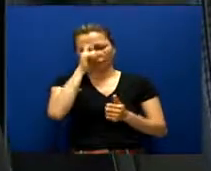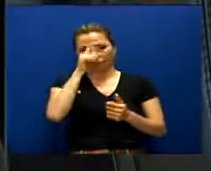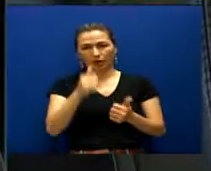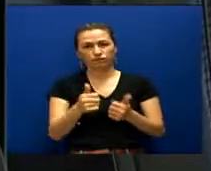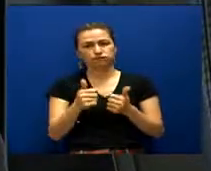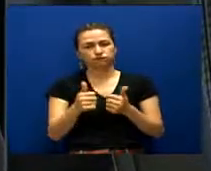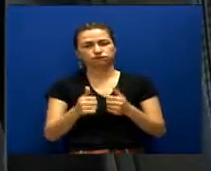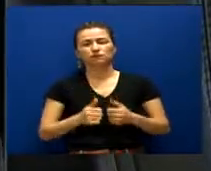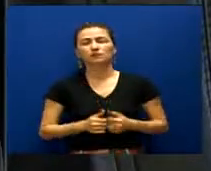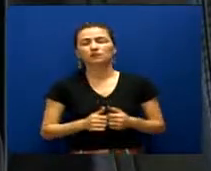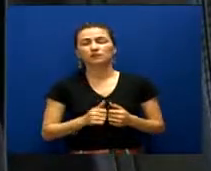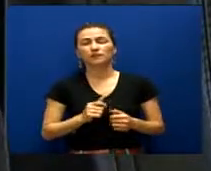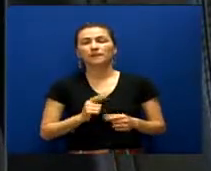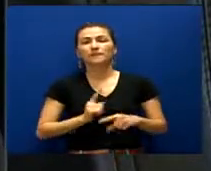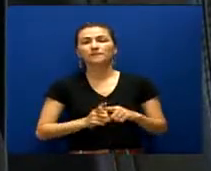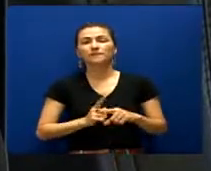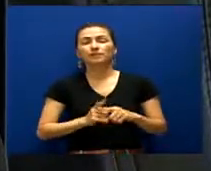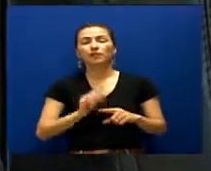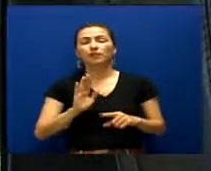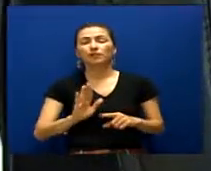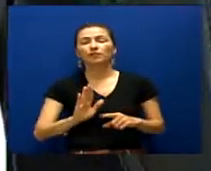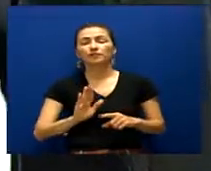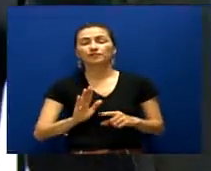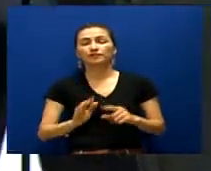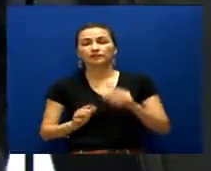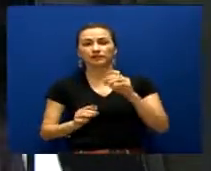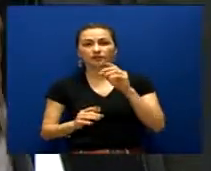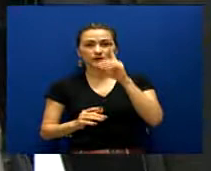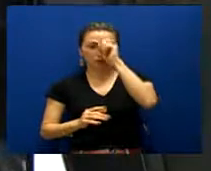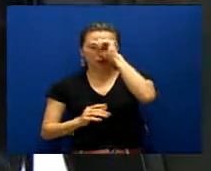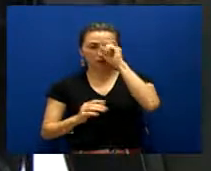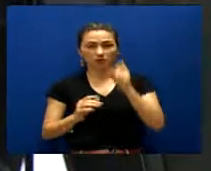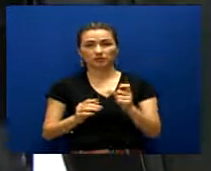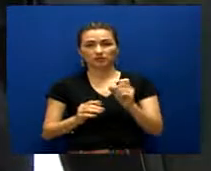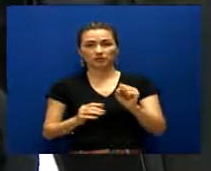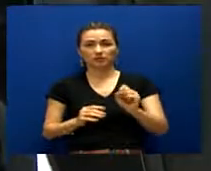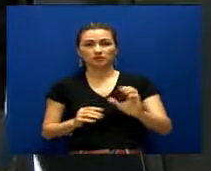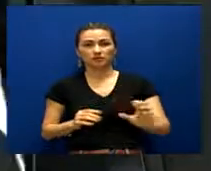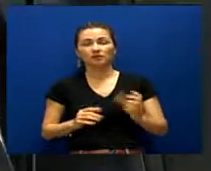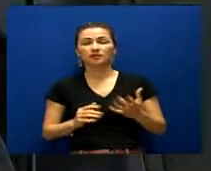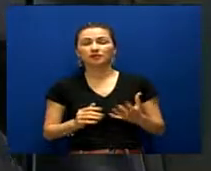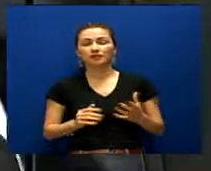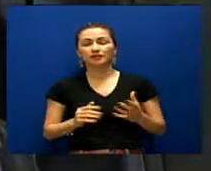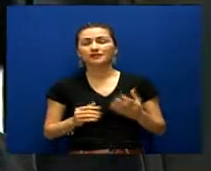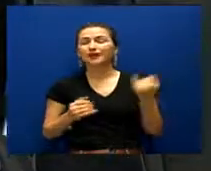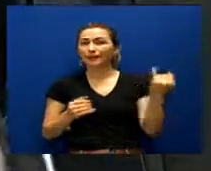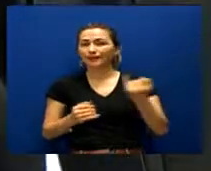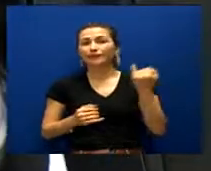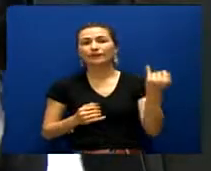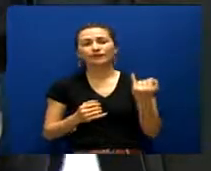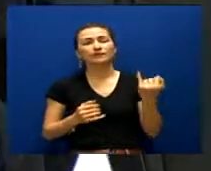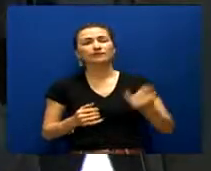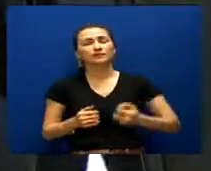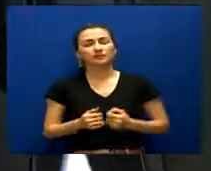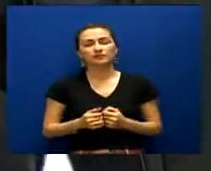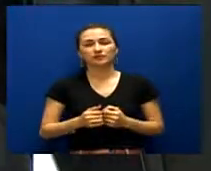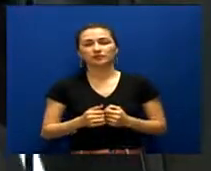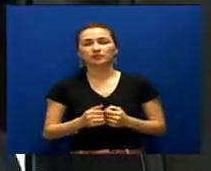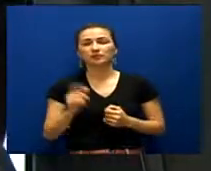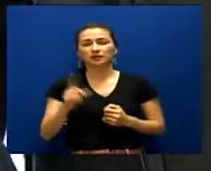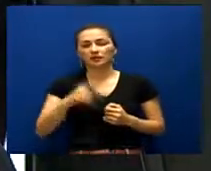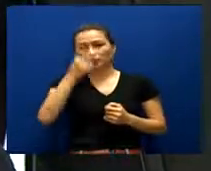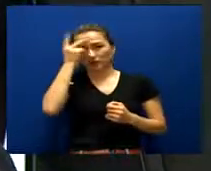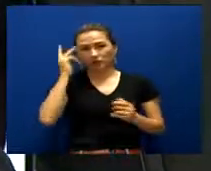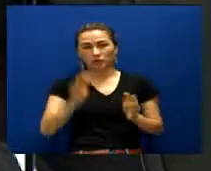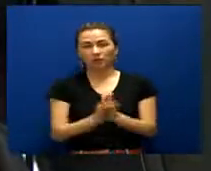a Santa Casa tem um papel importantíssimo na nossa vida, na vida da cidade e da população, sobretudo a